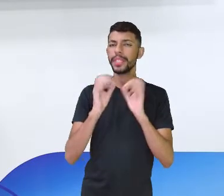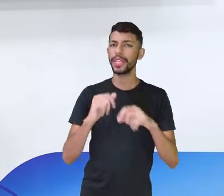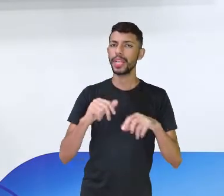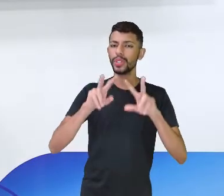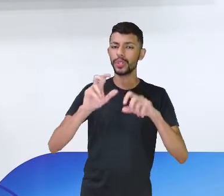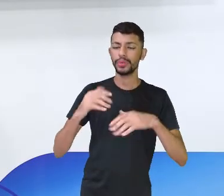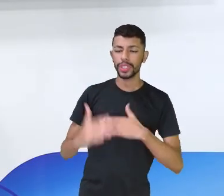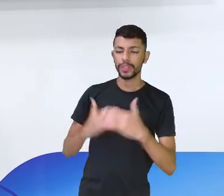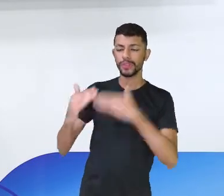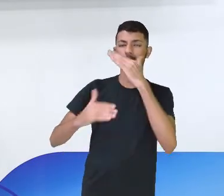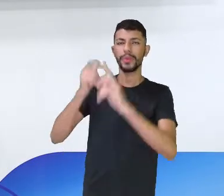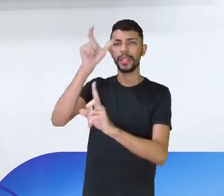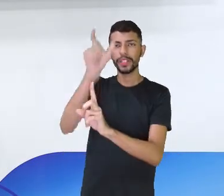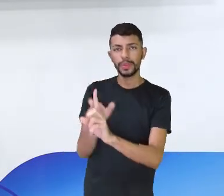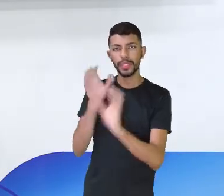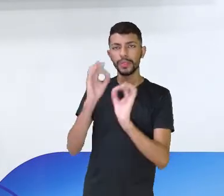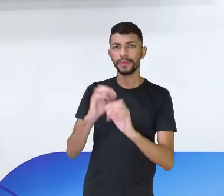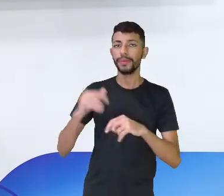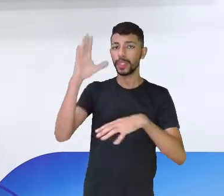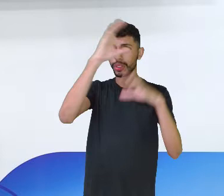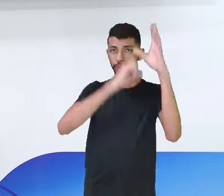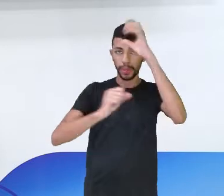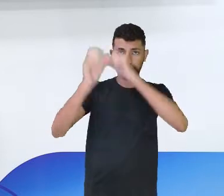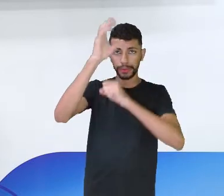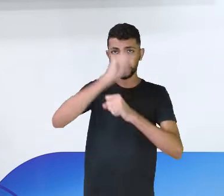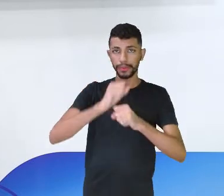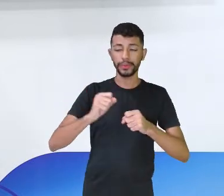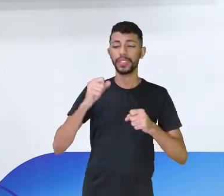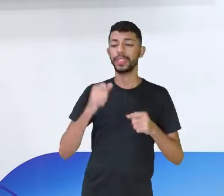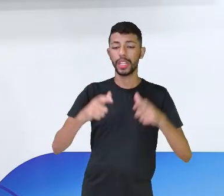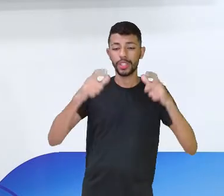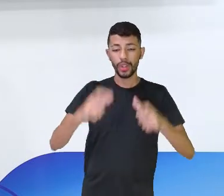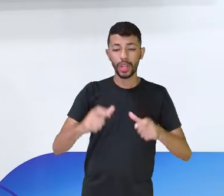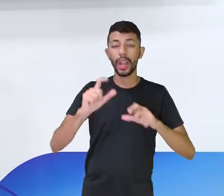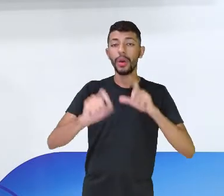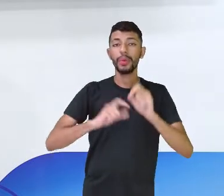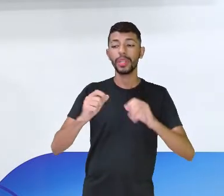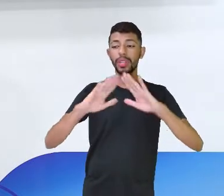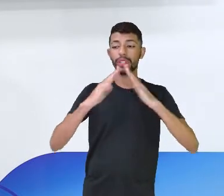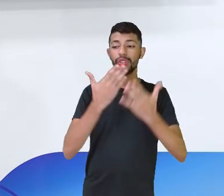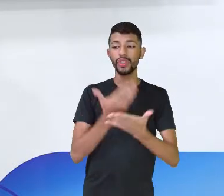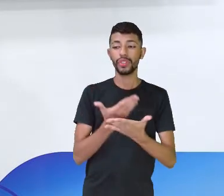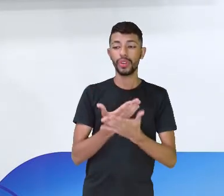pessoas, no ambiente de aprendizagem que é a escola, né? Resiliência.